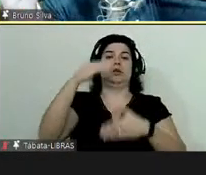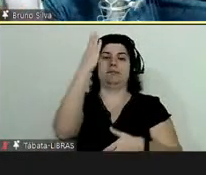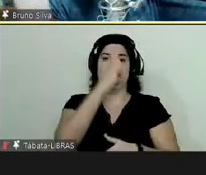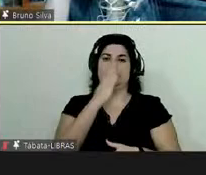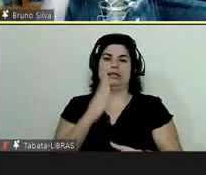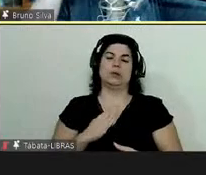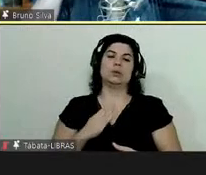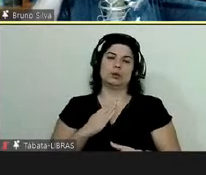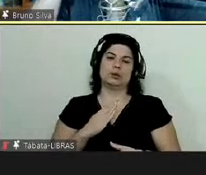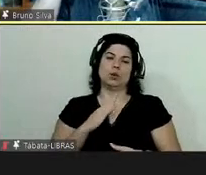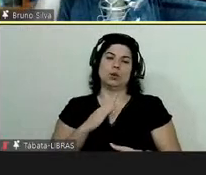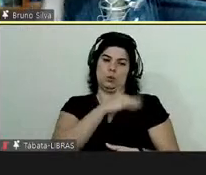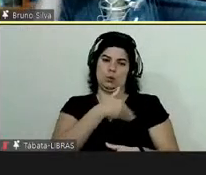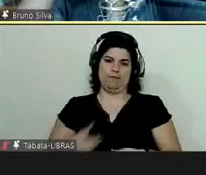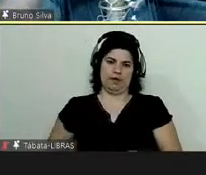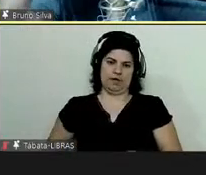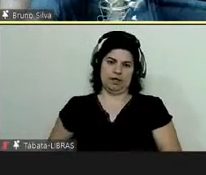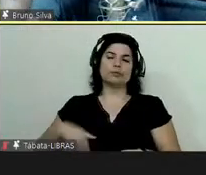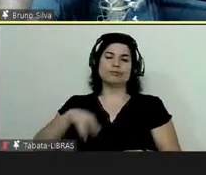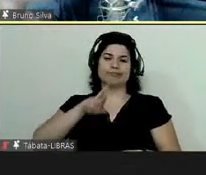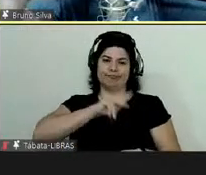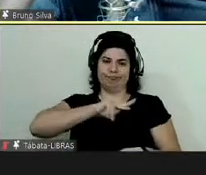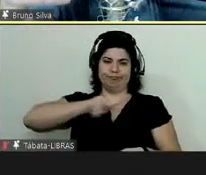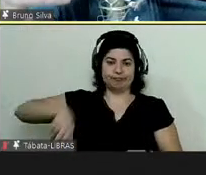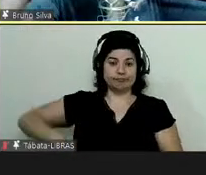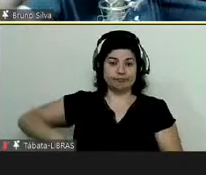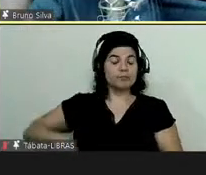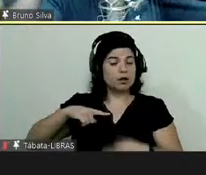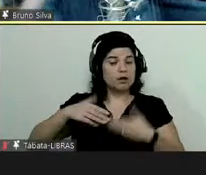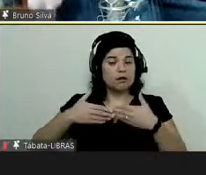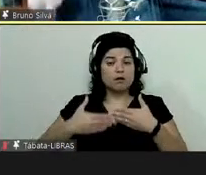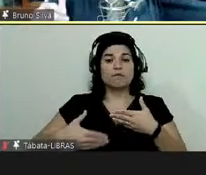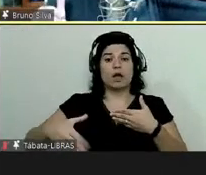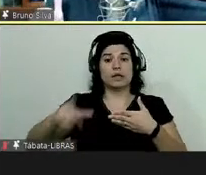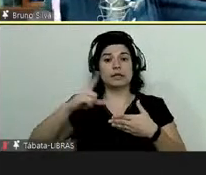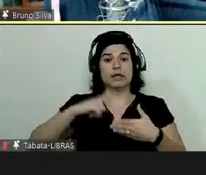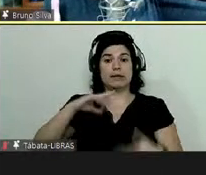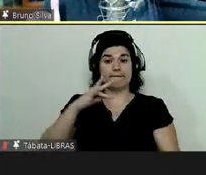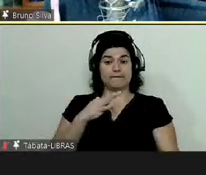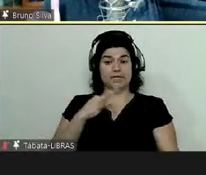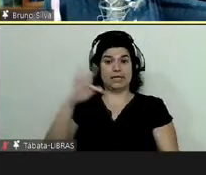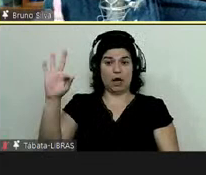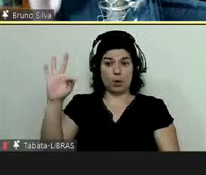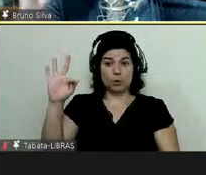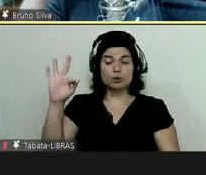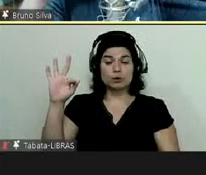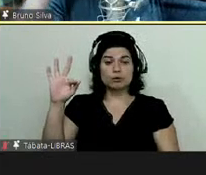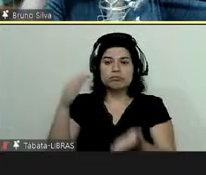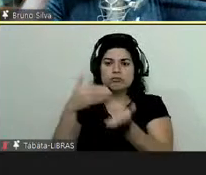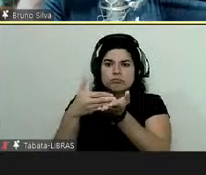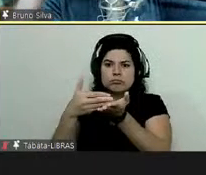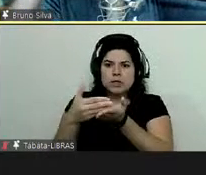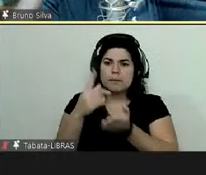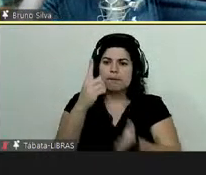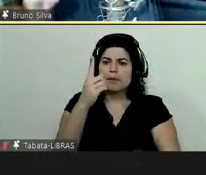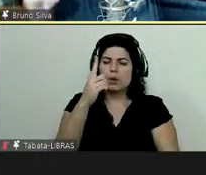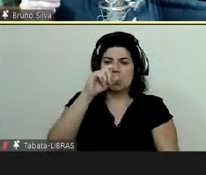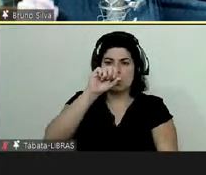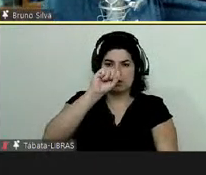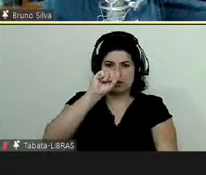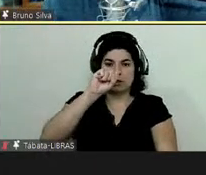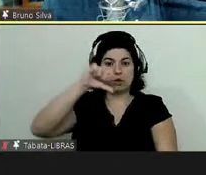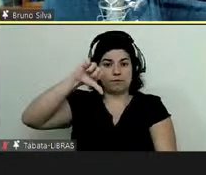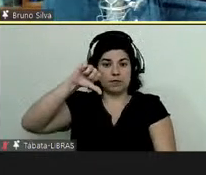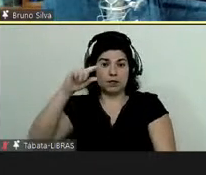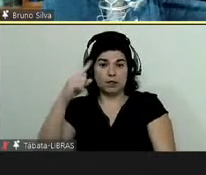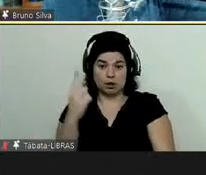Brasil Republicano e a partir daí a gente começa a ter o estabelecimento de um federalismo né a partir de Notícias aumenta e hoje começa